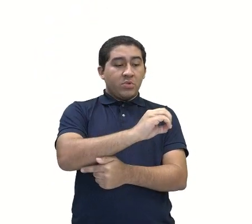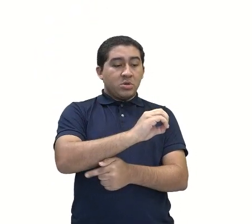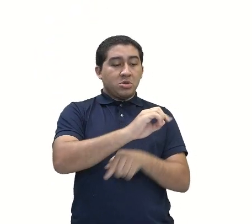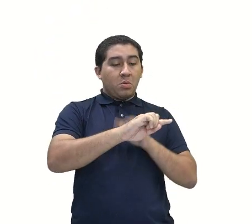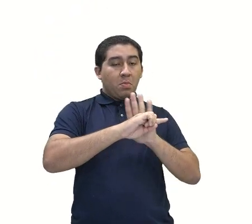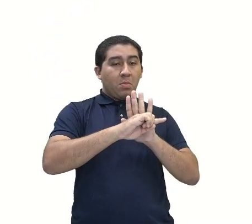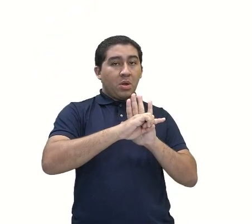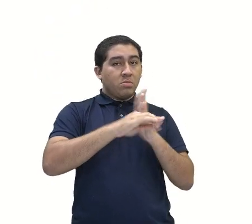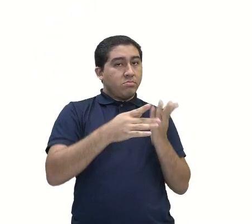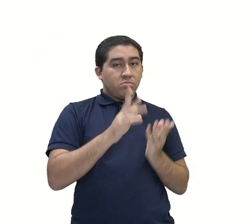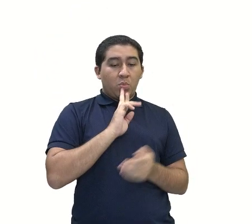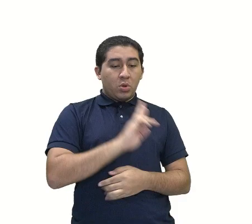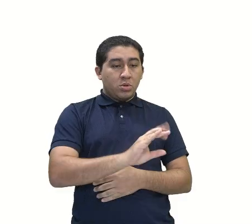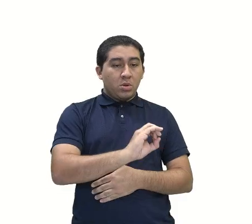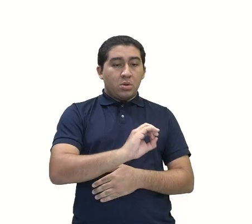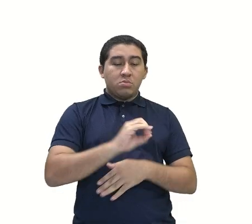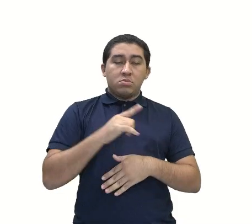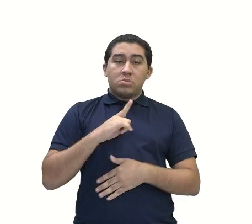aí está